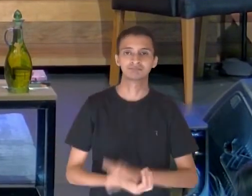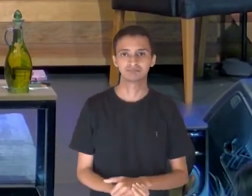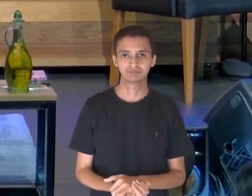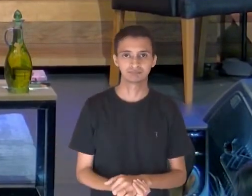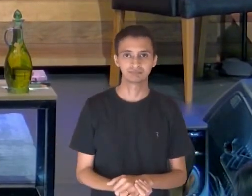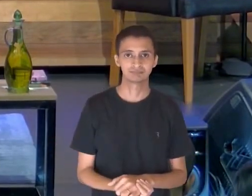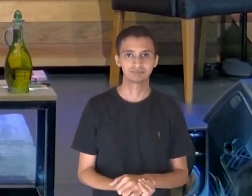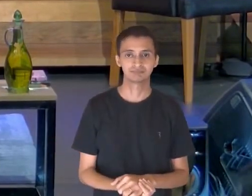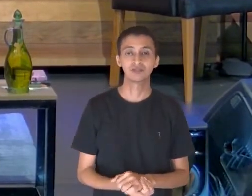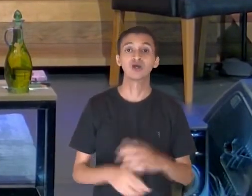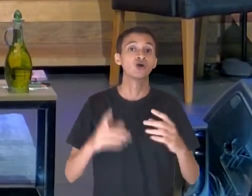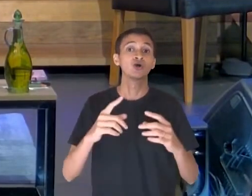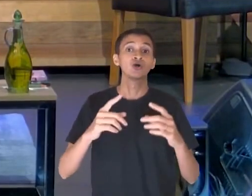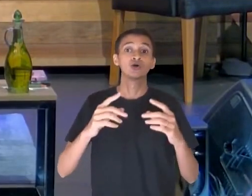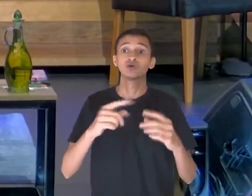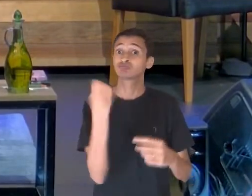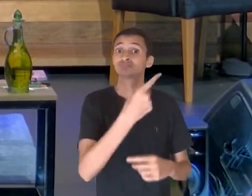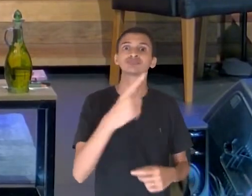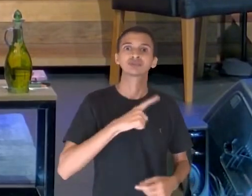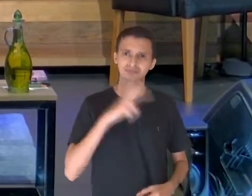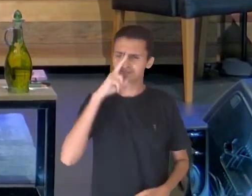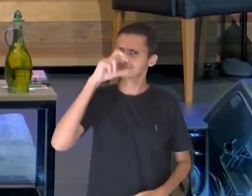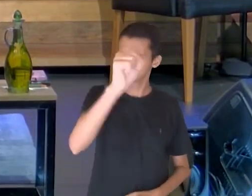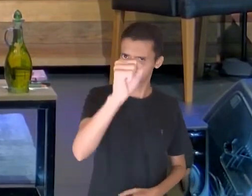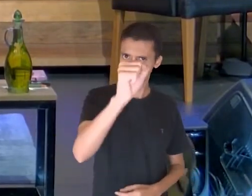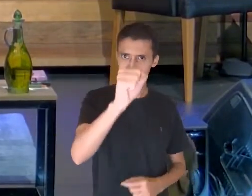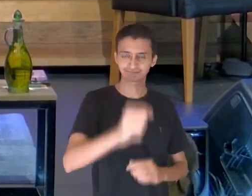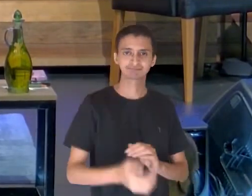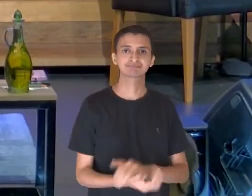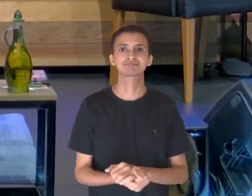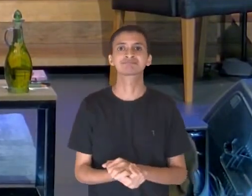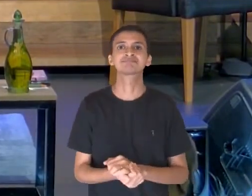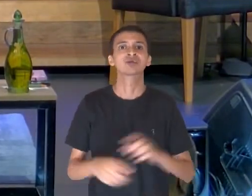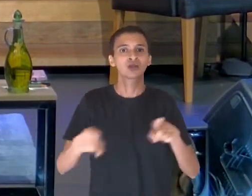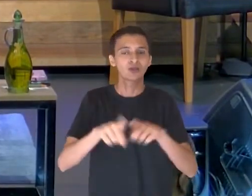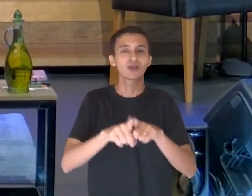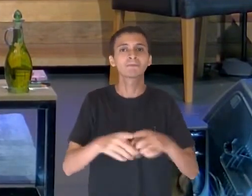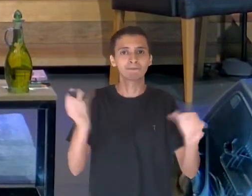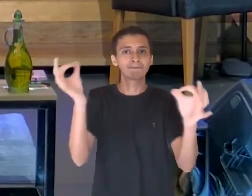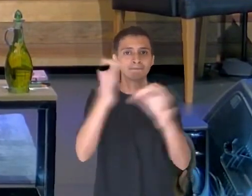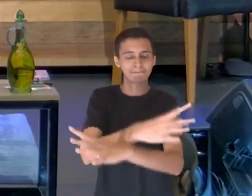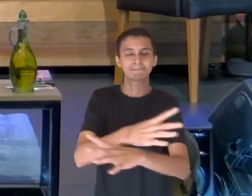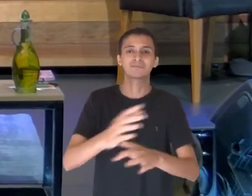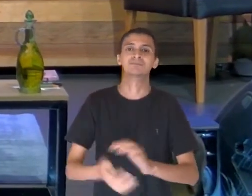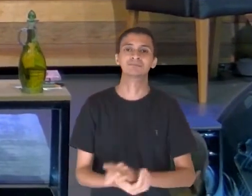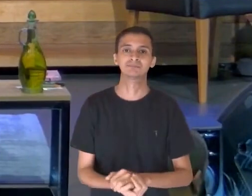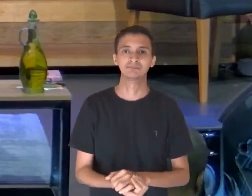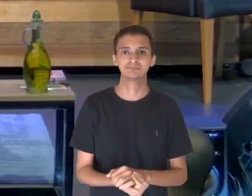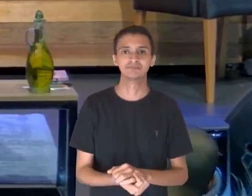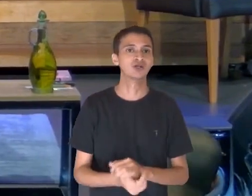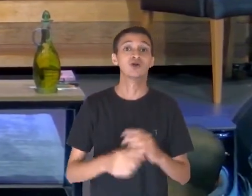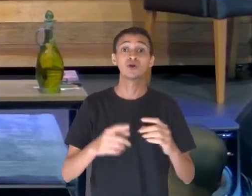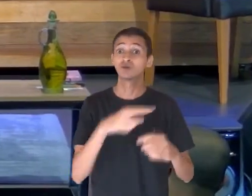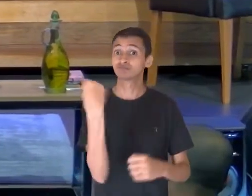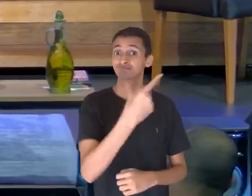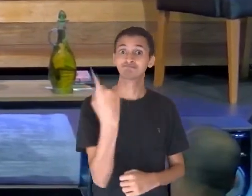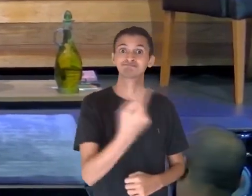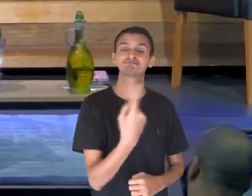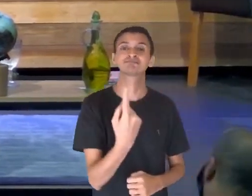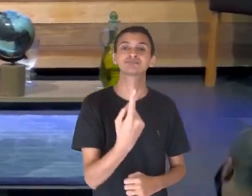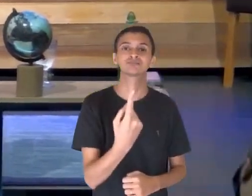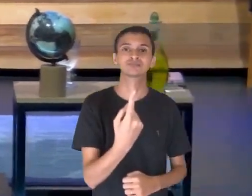E que todos nós temos vigor e menos de 85 anos. Todos nós temos o